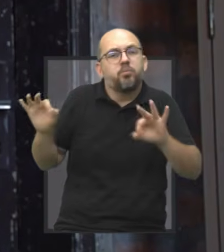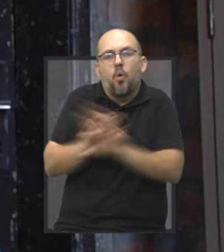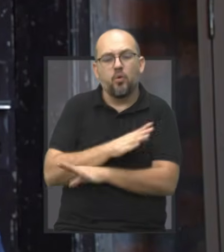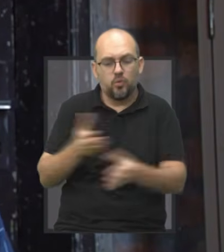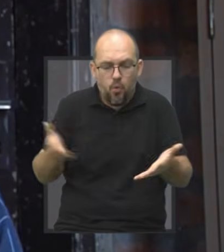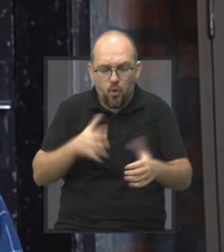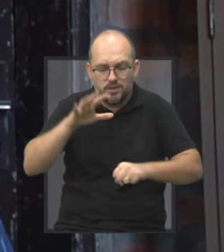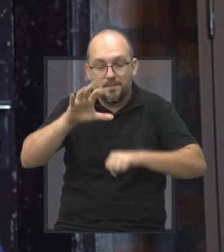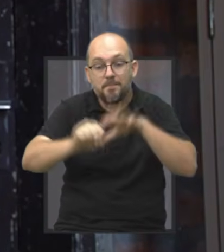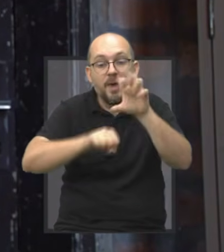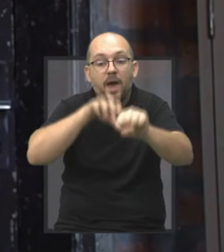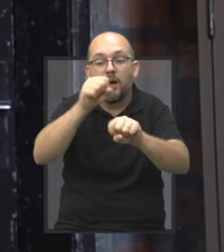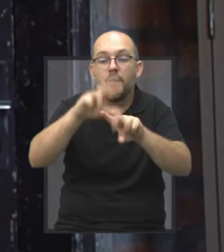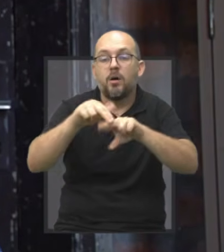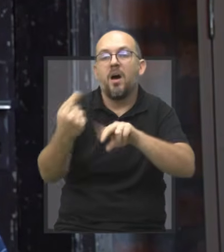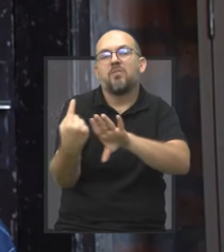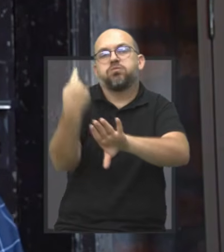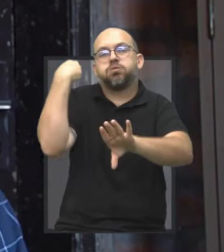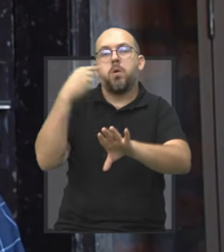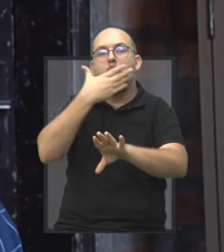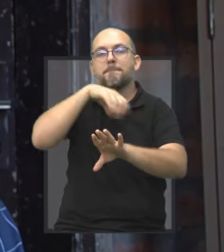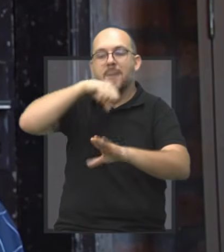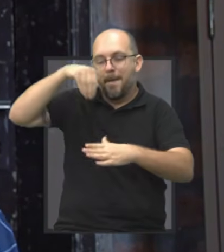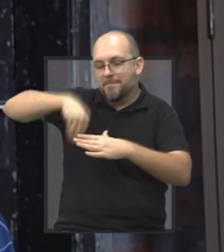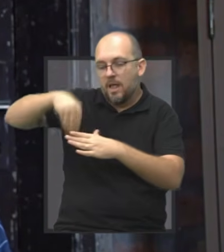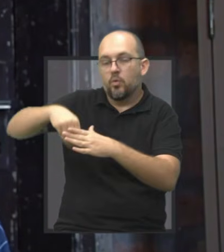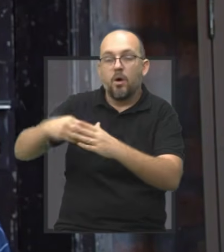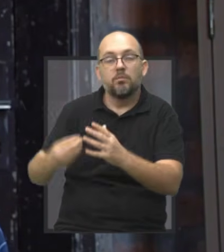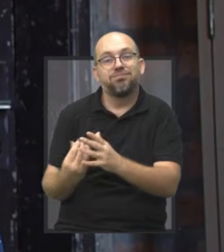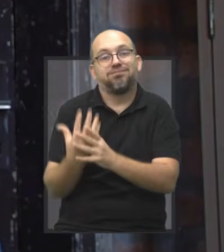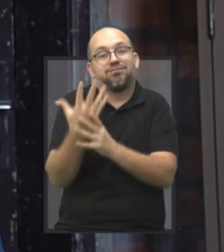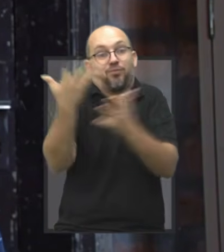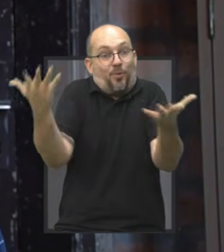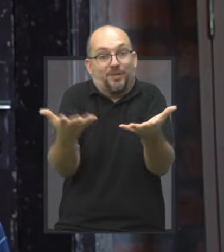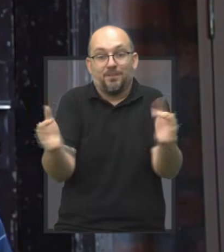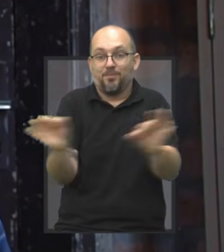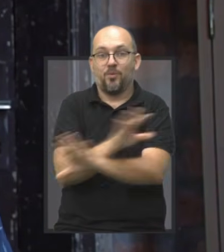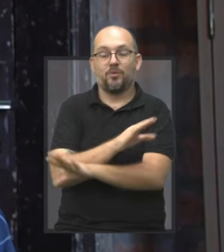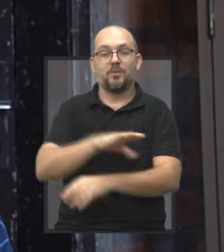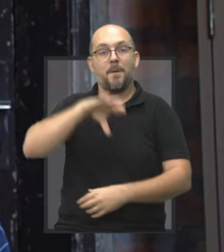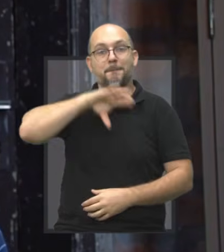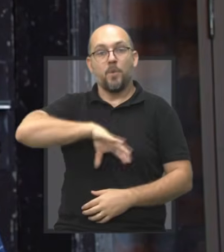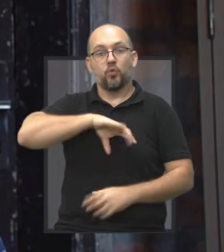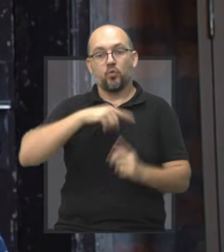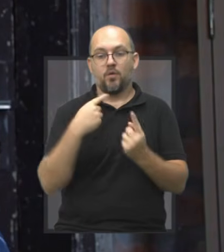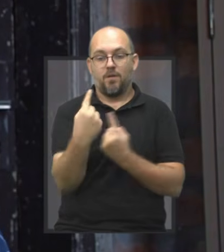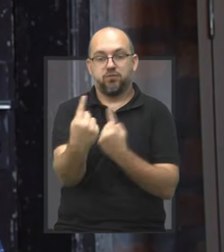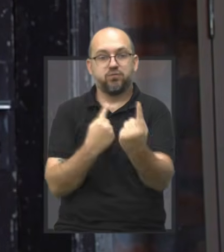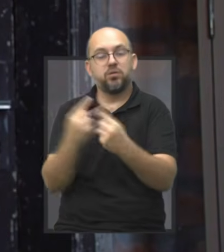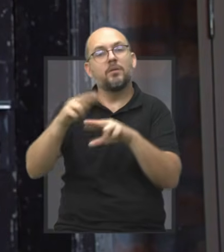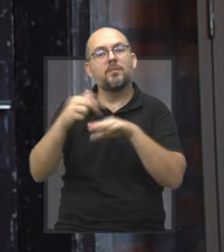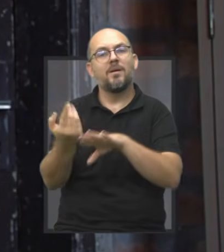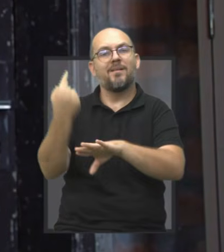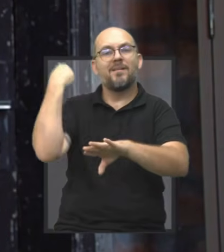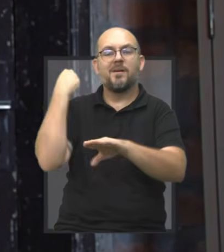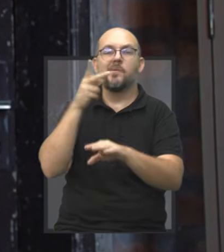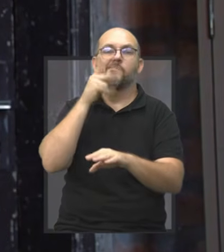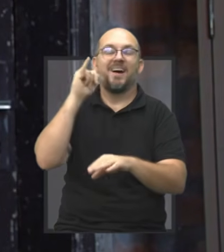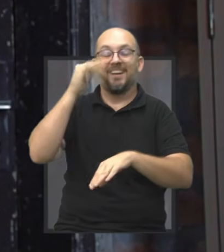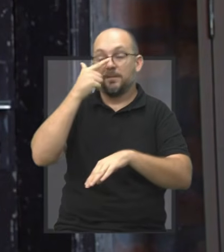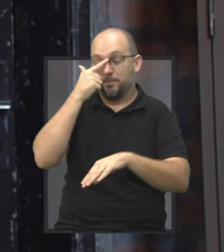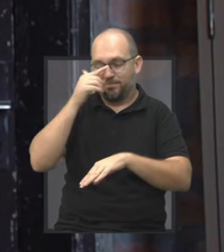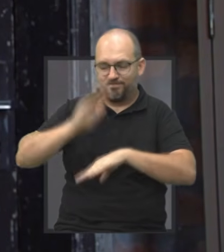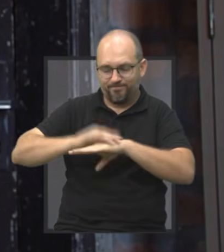Hoje a gente colhe o que ele plantou, a gente vive da estrada de Potunduva, então o que a gente colhe hoje é do que ele plantou, não